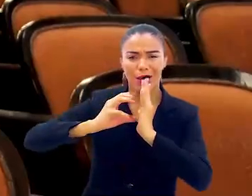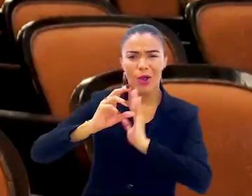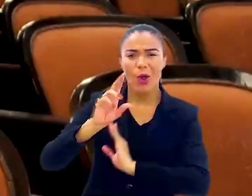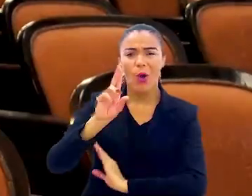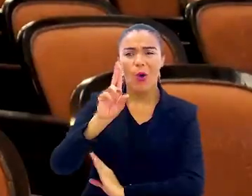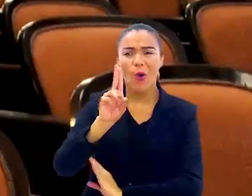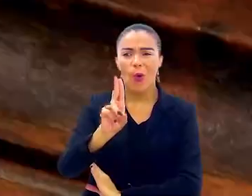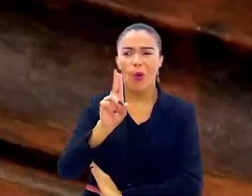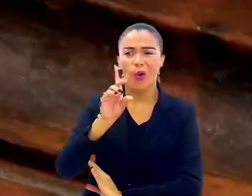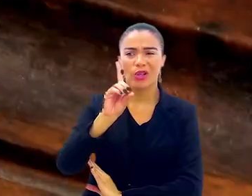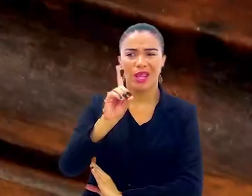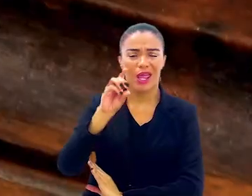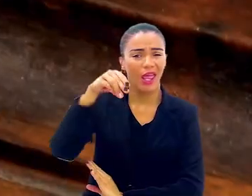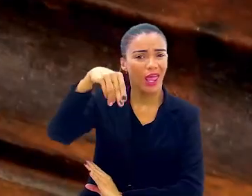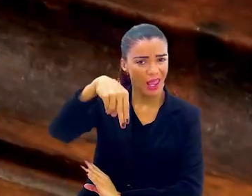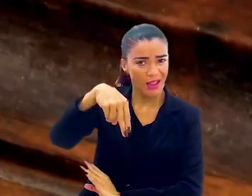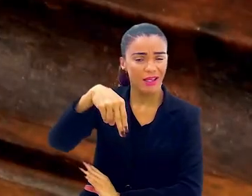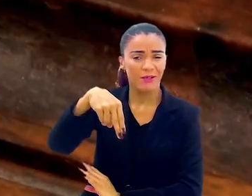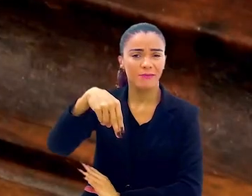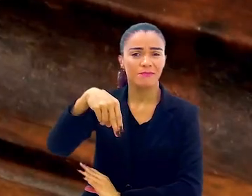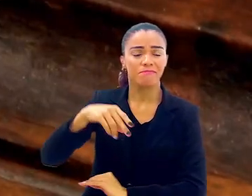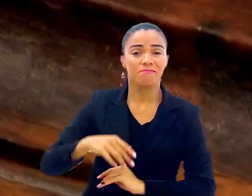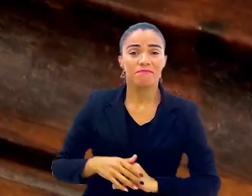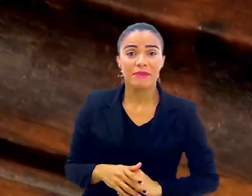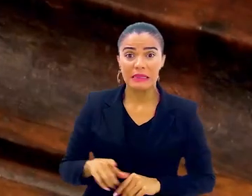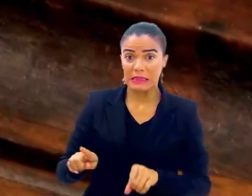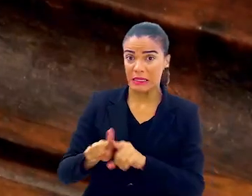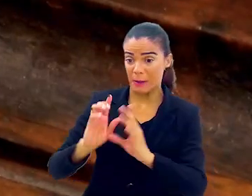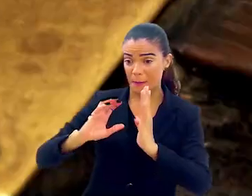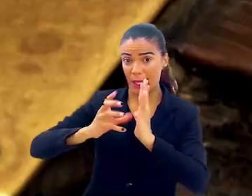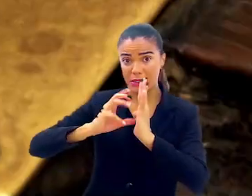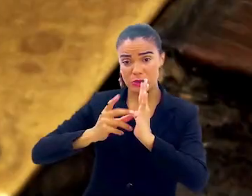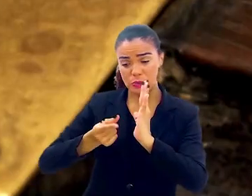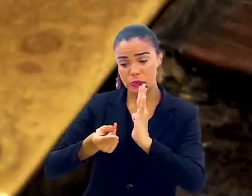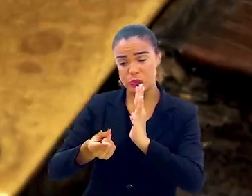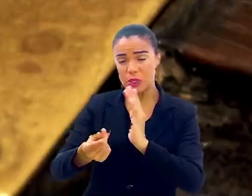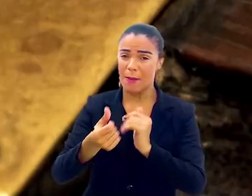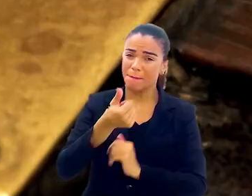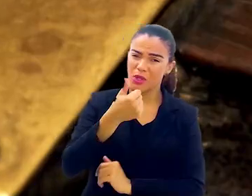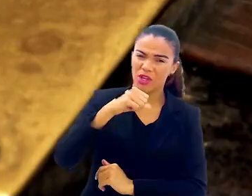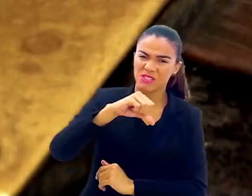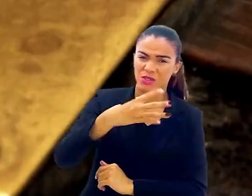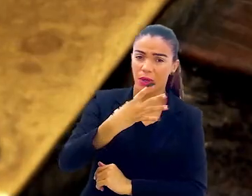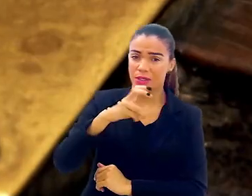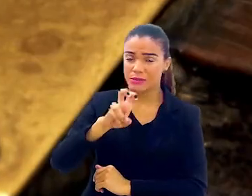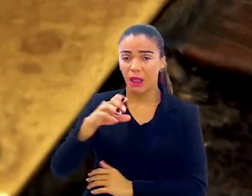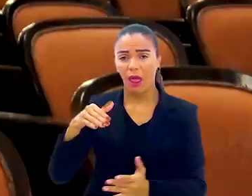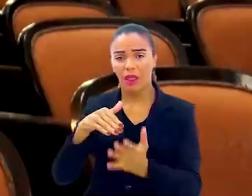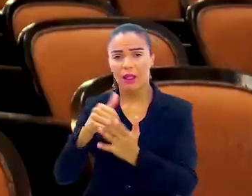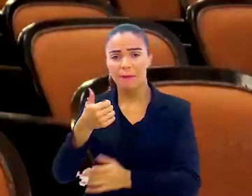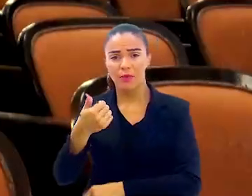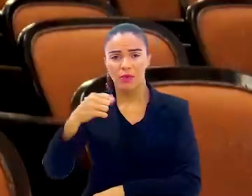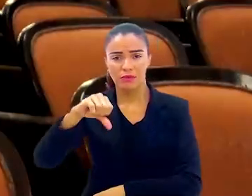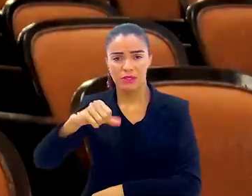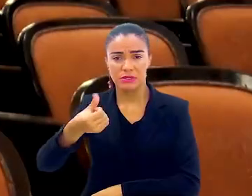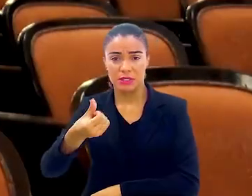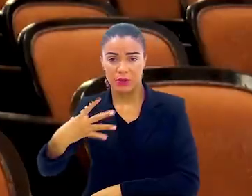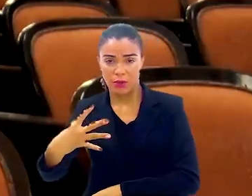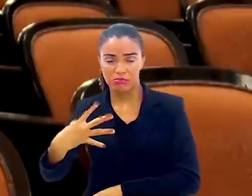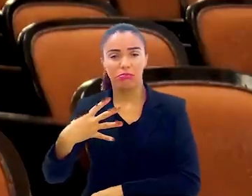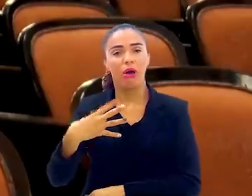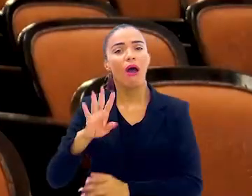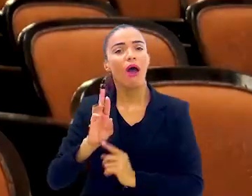placa referente ao UDN, União Democrática Nacional, partido que vigorou no Brasil entre 1945 e